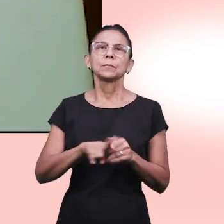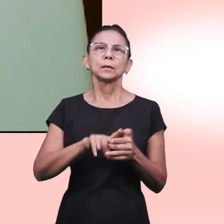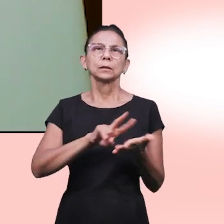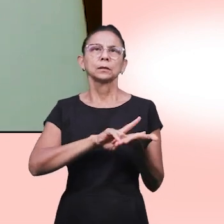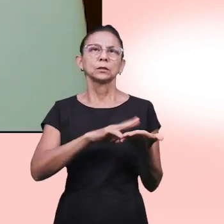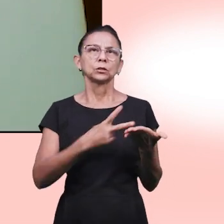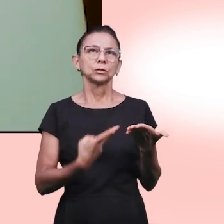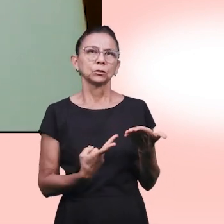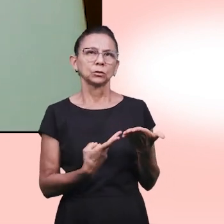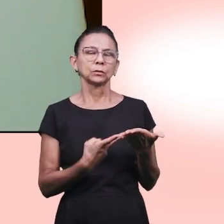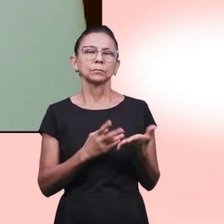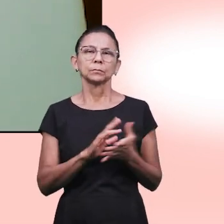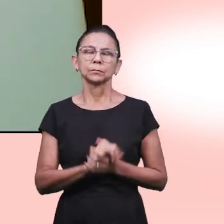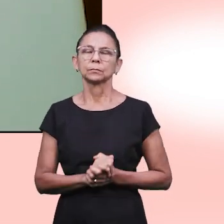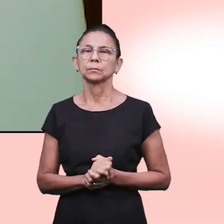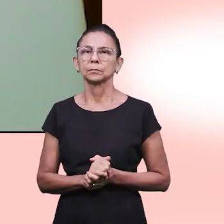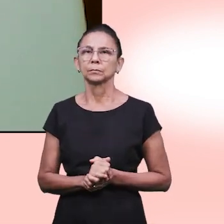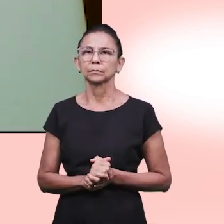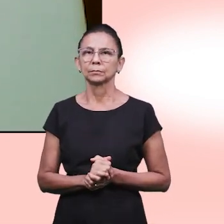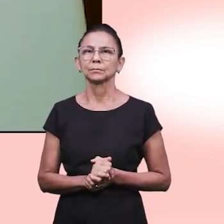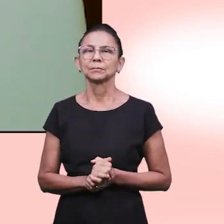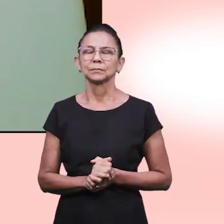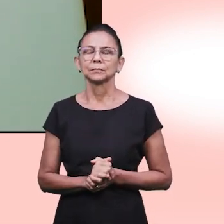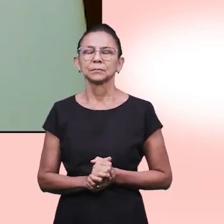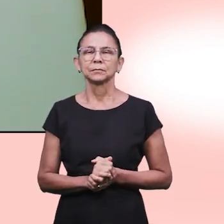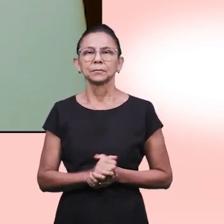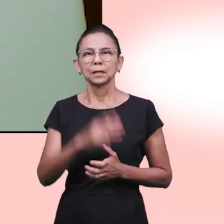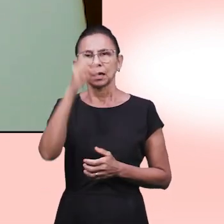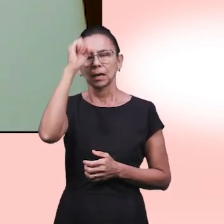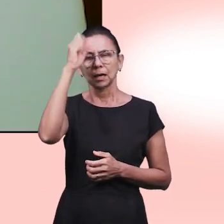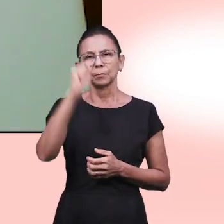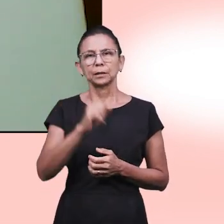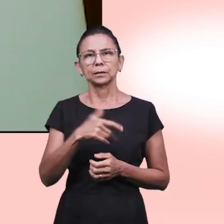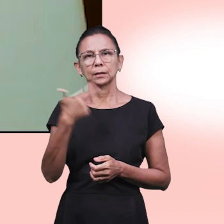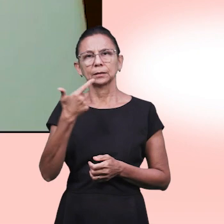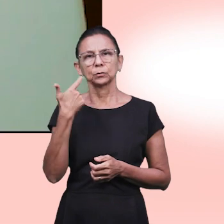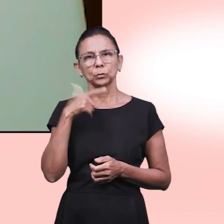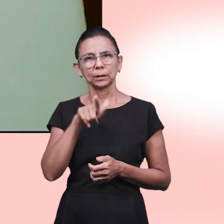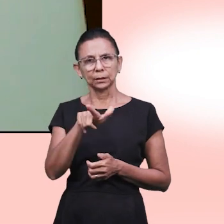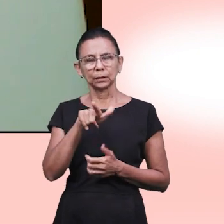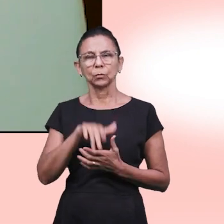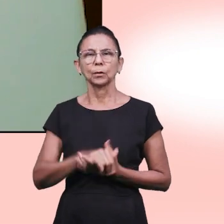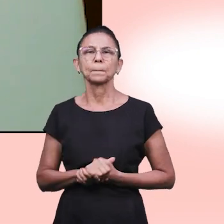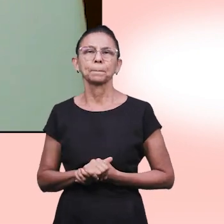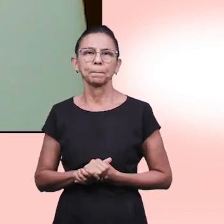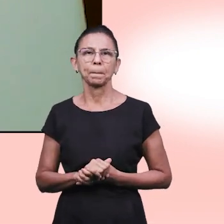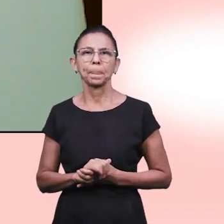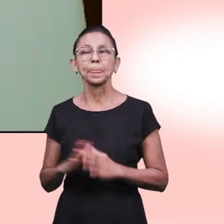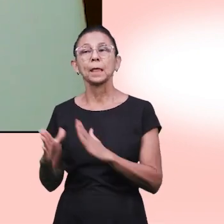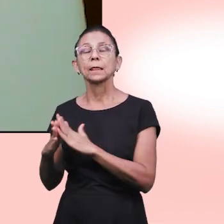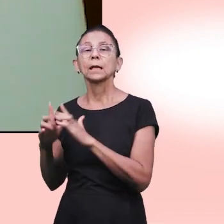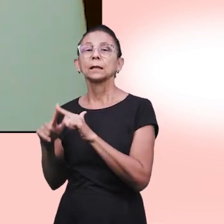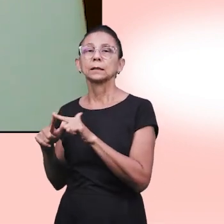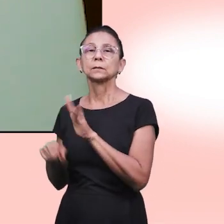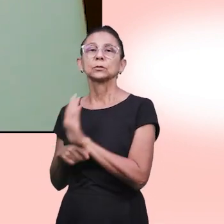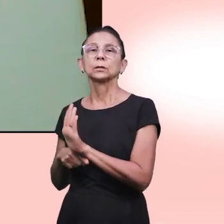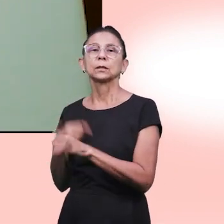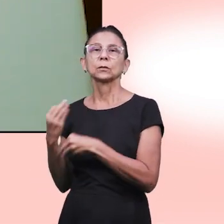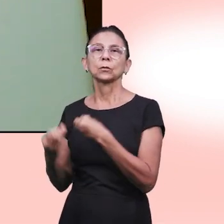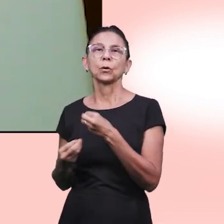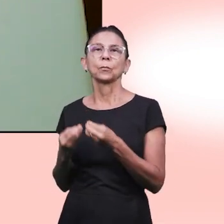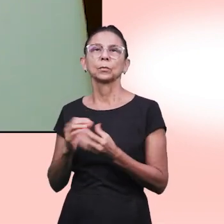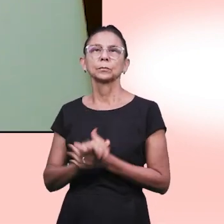segunda língua. Parece estranho, né? O idoso aprender a segunda língua, mas não é. Mas na igreja, novamente, como nós podemos ajudar os